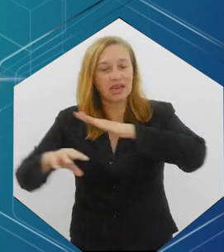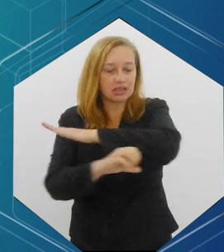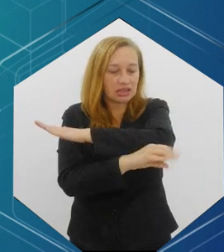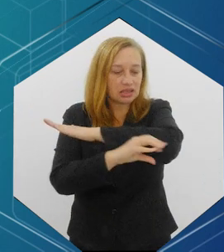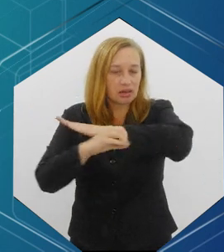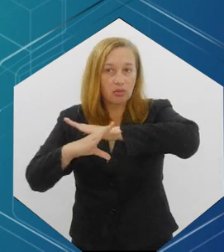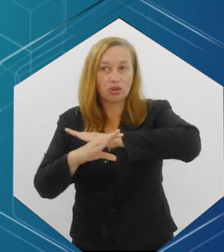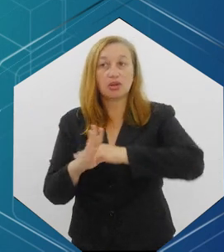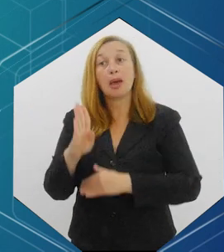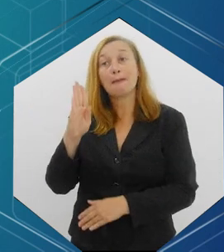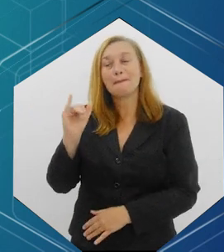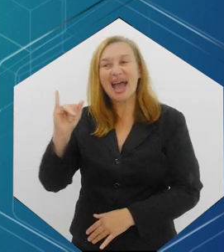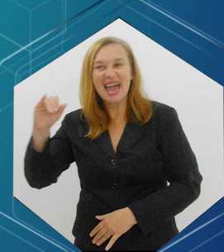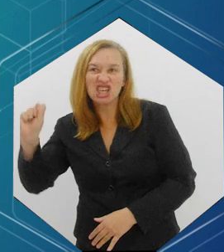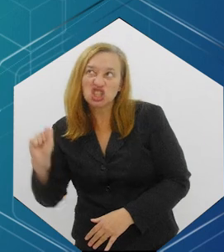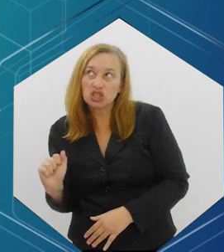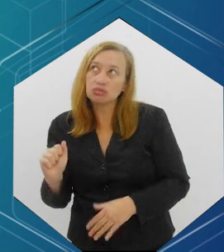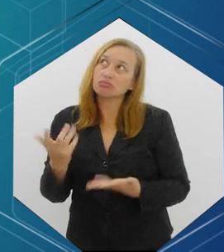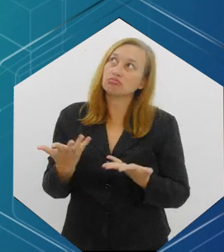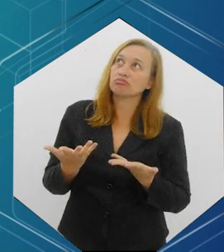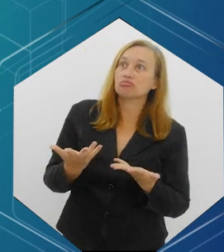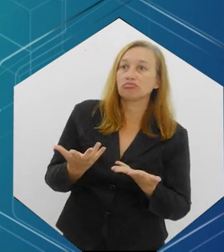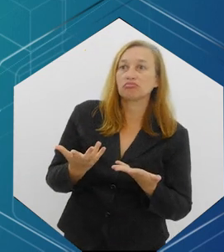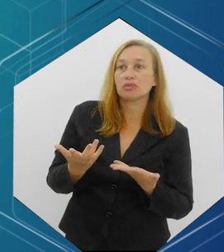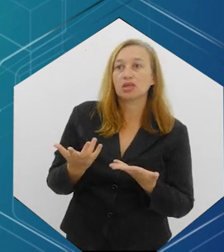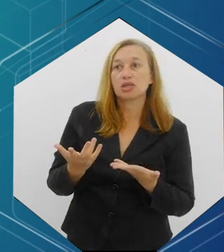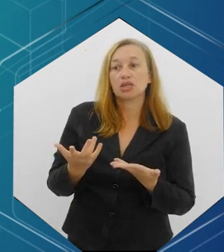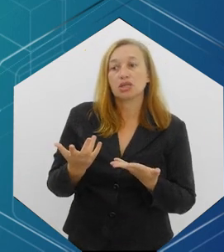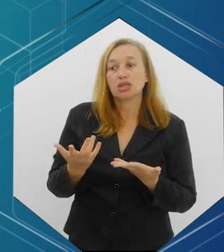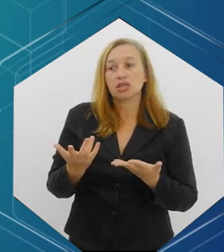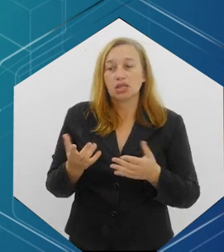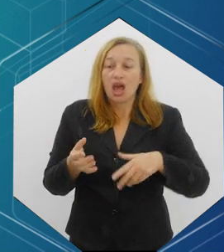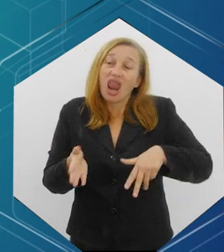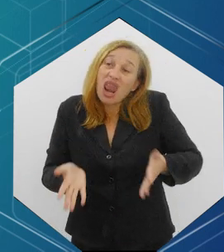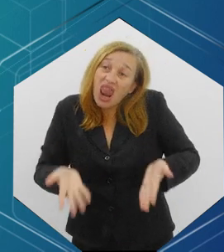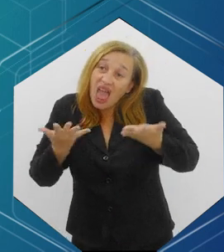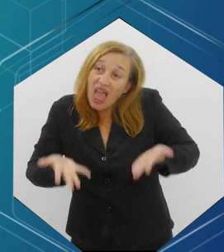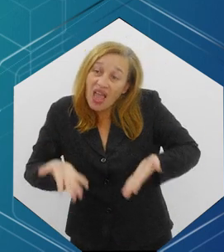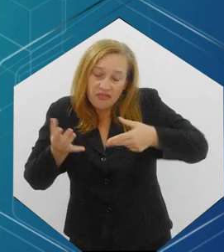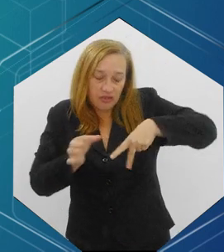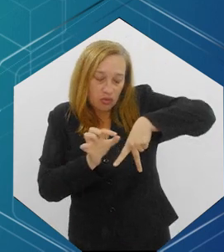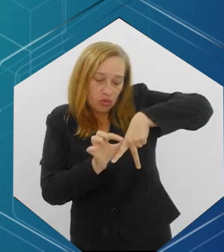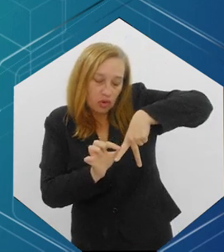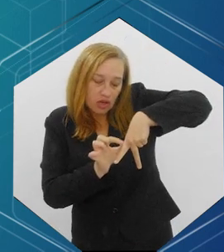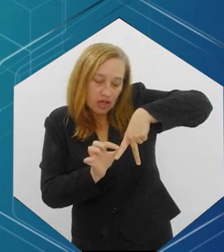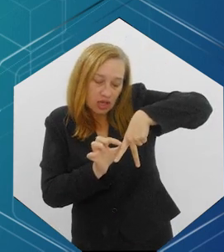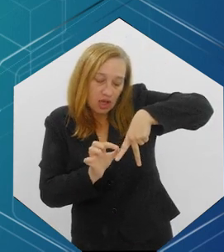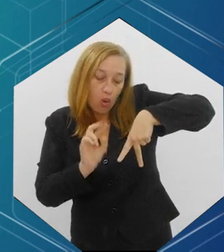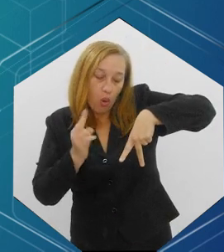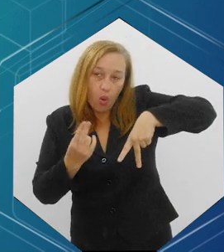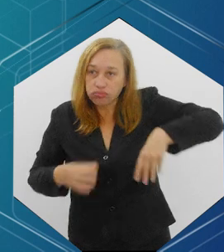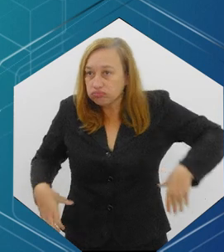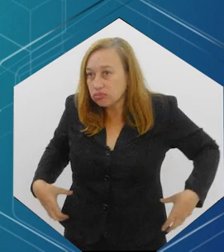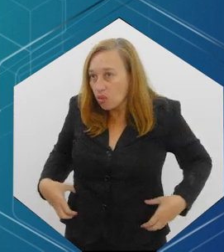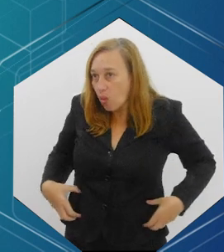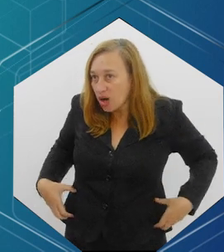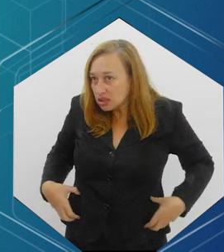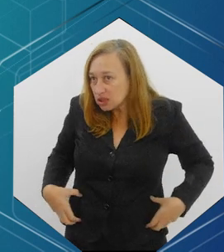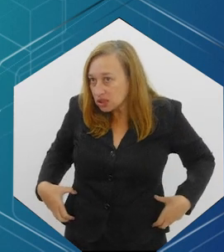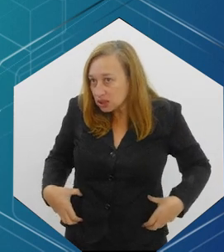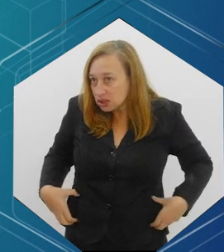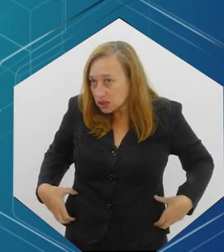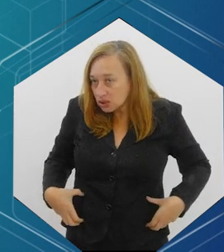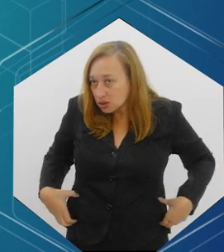trombose. Uma trombose mais baixa, uma trombose mais próximo de coxa ou em coxa, ou mais próximo do